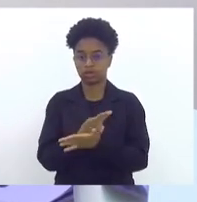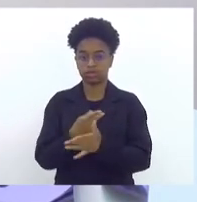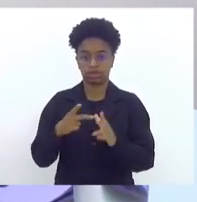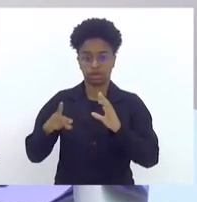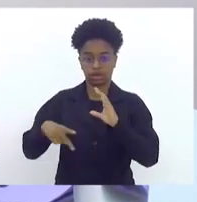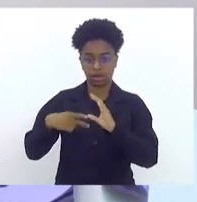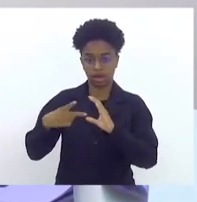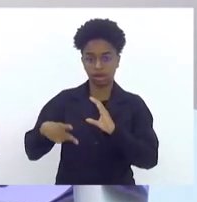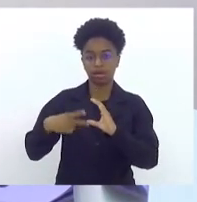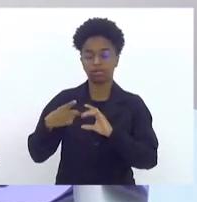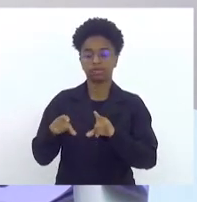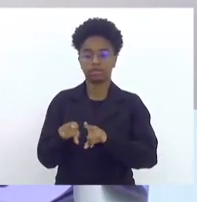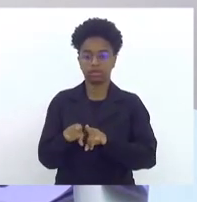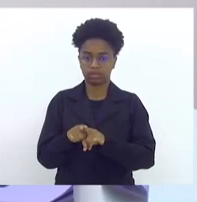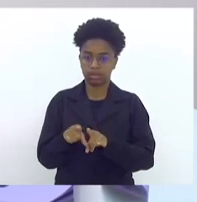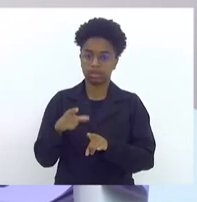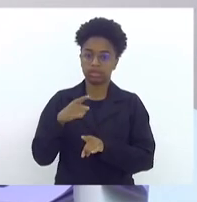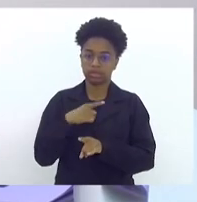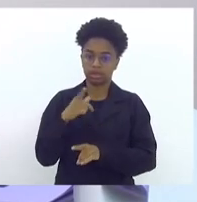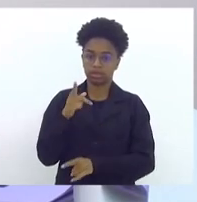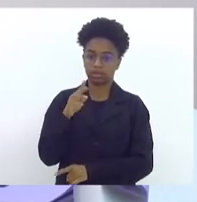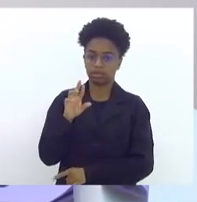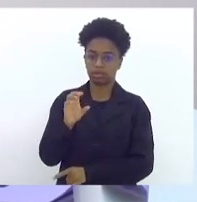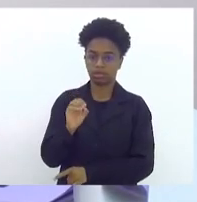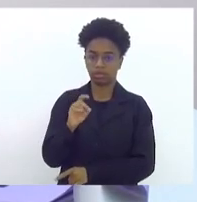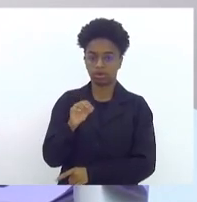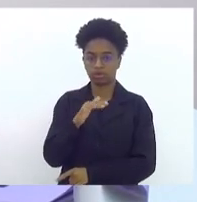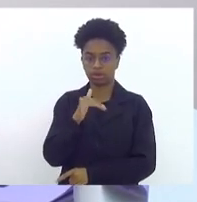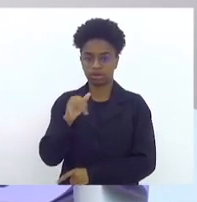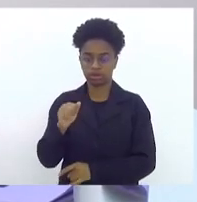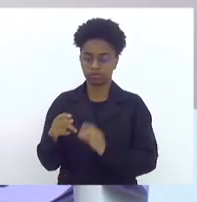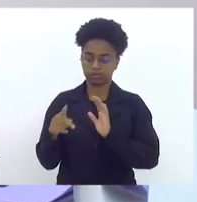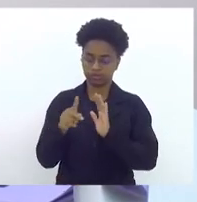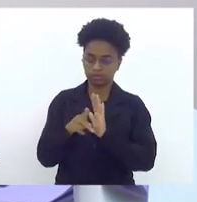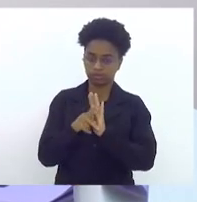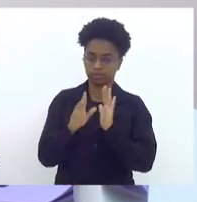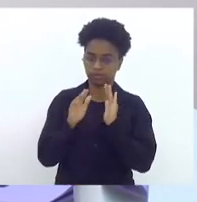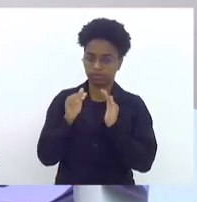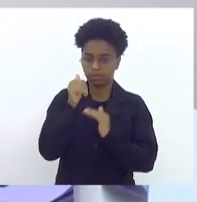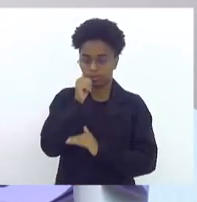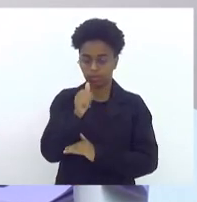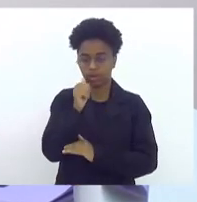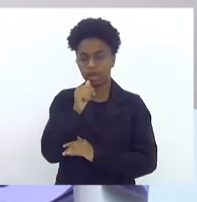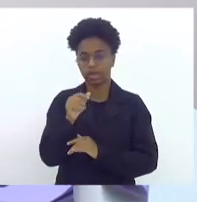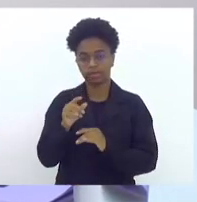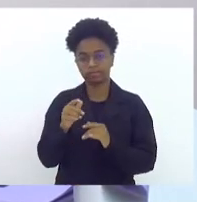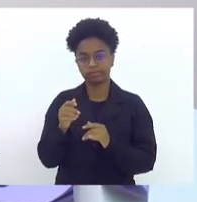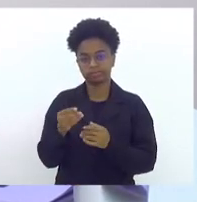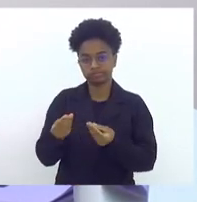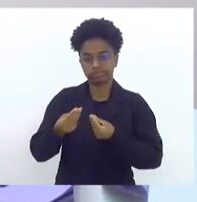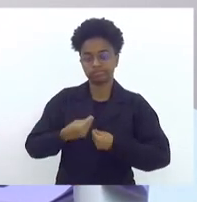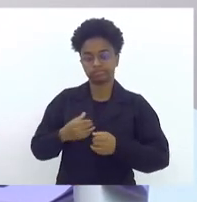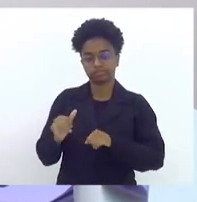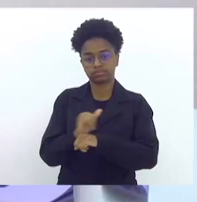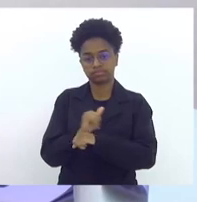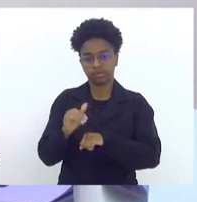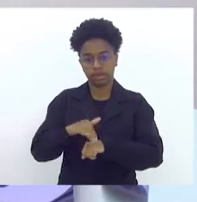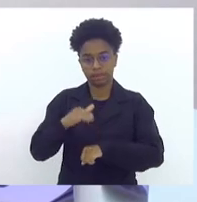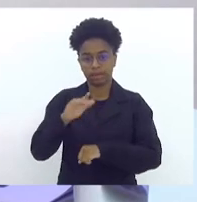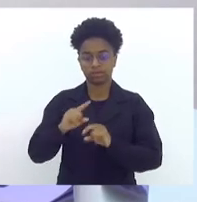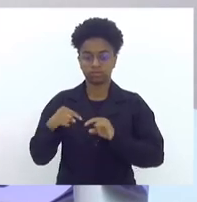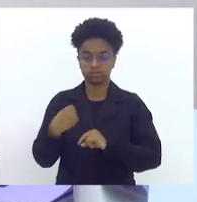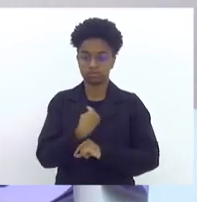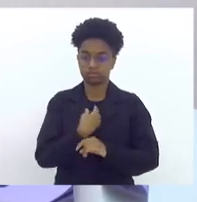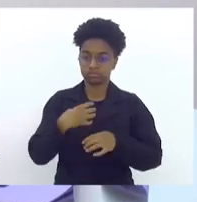câmara que também tem a Procuradoria da mulher isso dá dá para essa casa um mecanismo a mais né e a gente tá sentindo